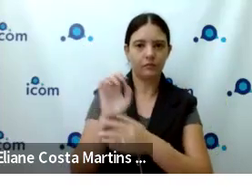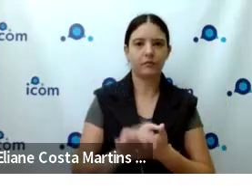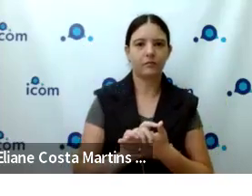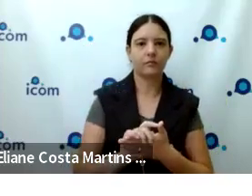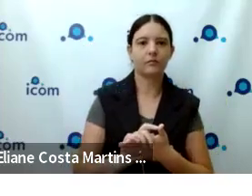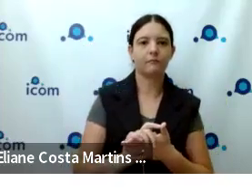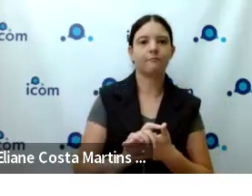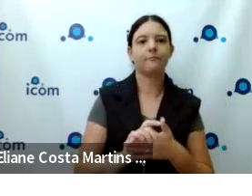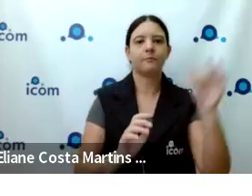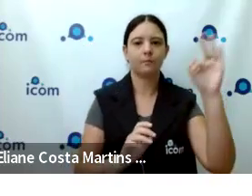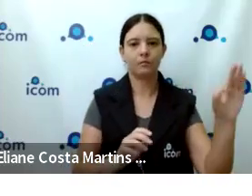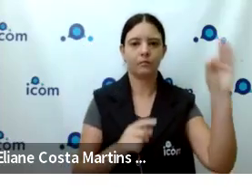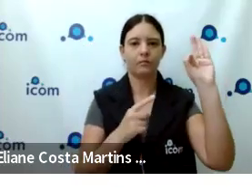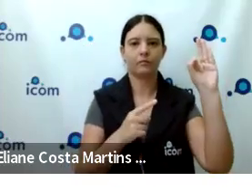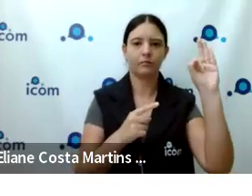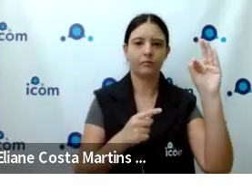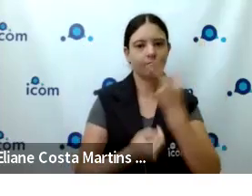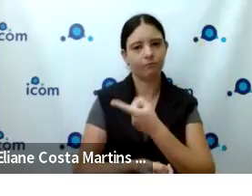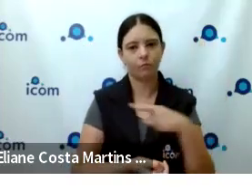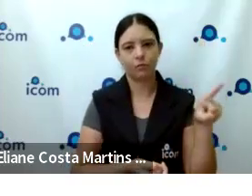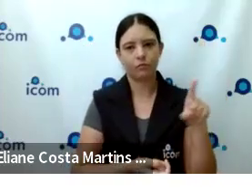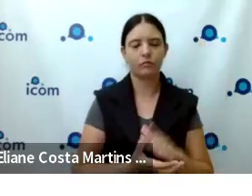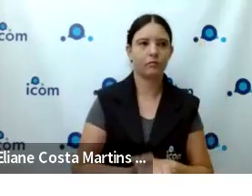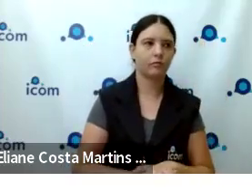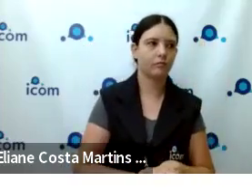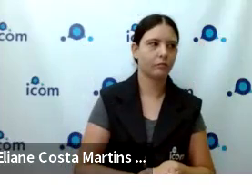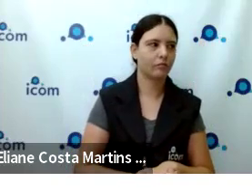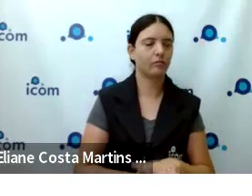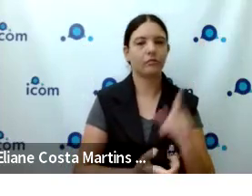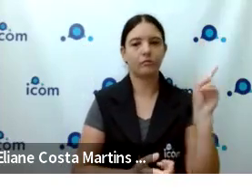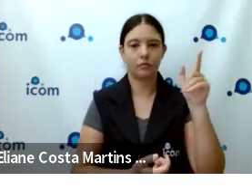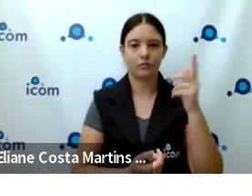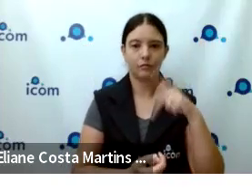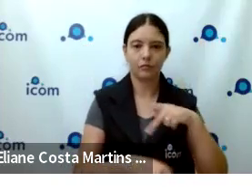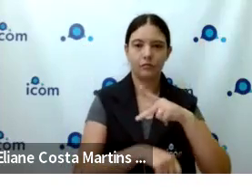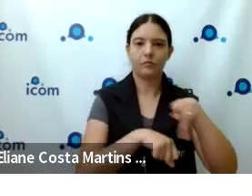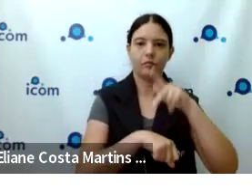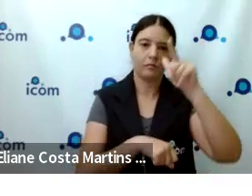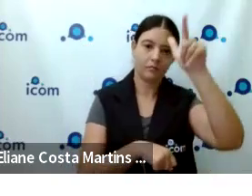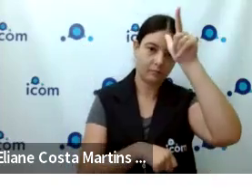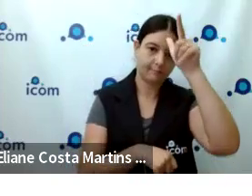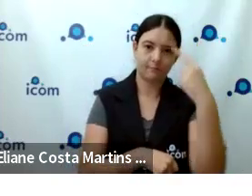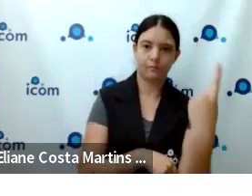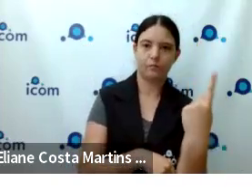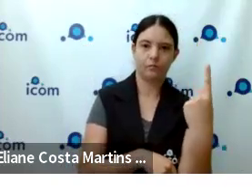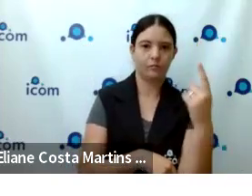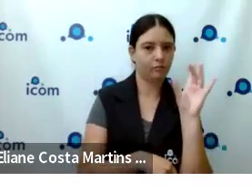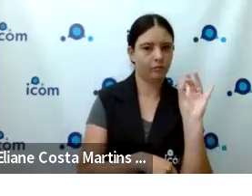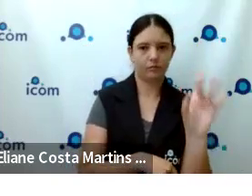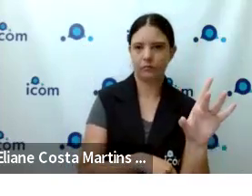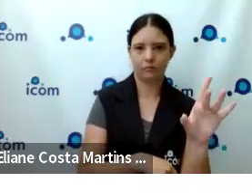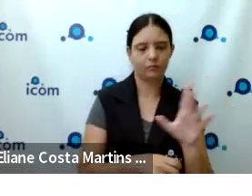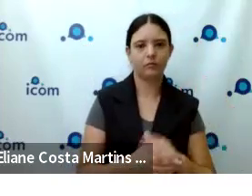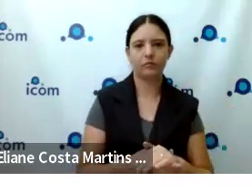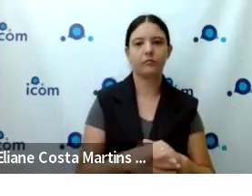e federal na última instância. Lá na Alemanha, a instância administrativa é uma só e